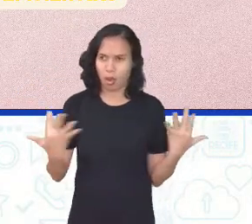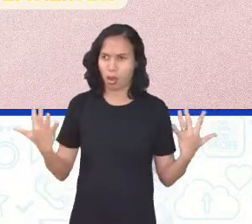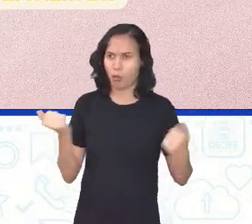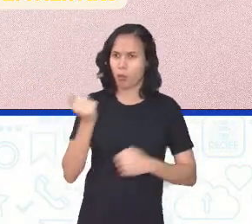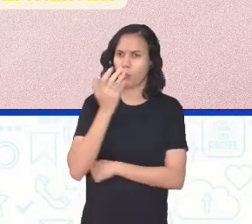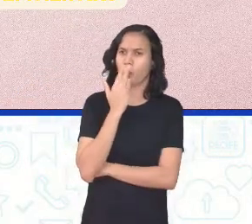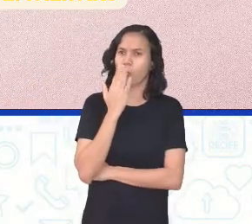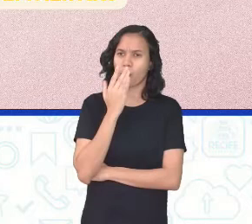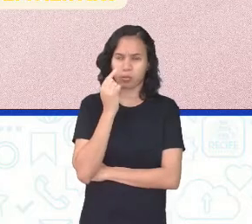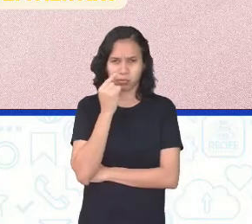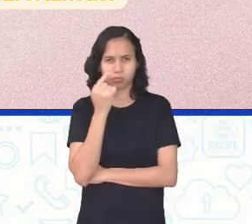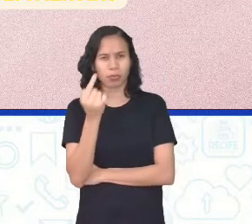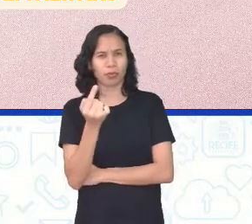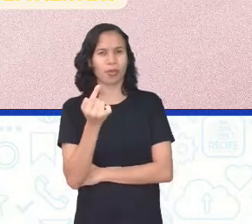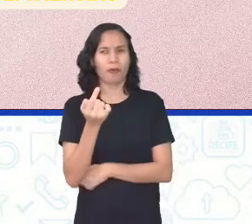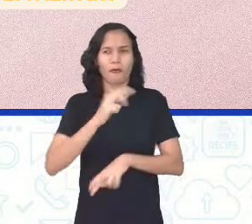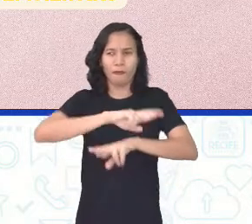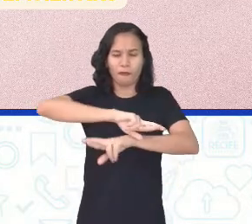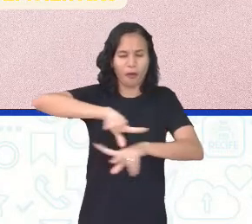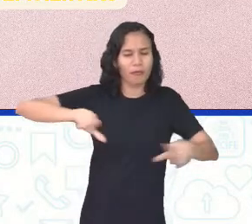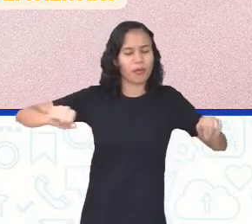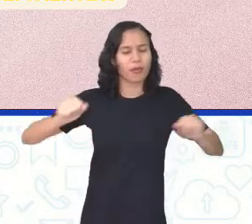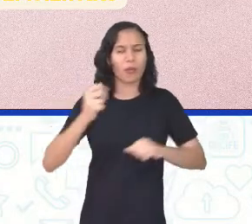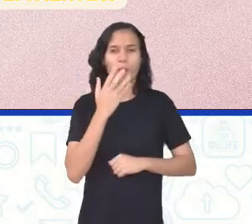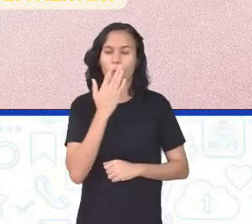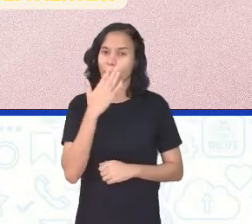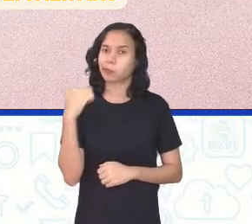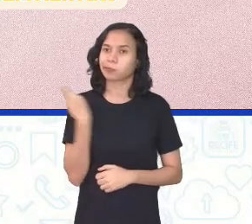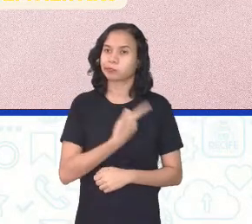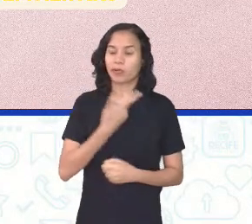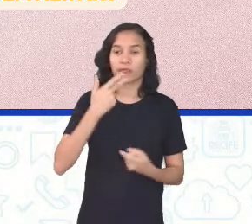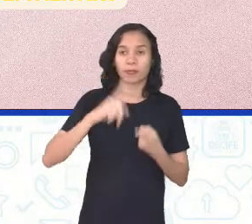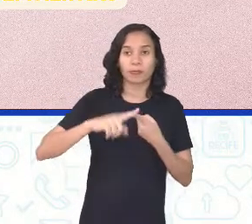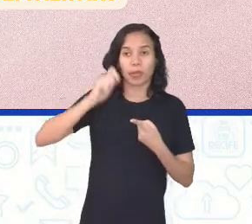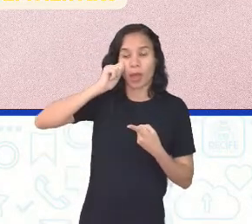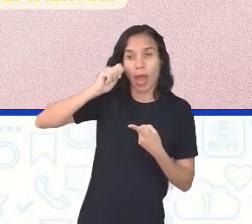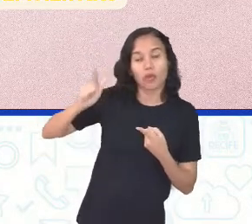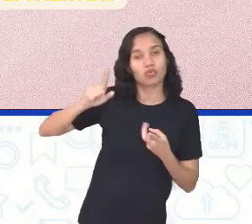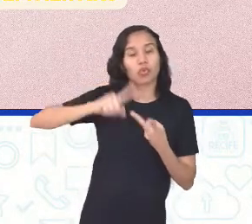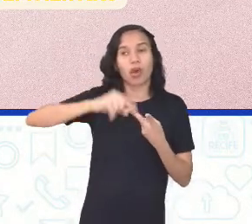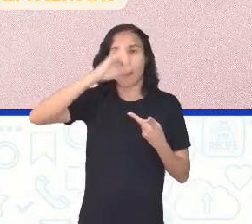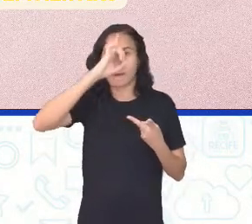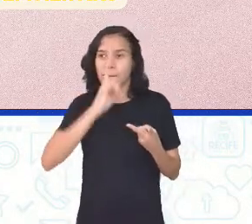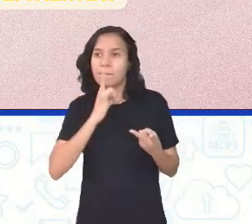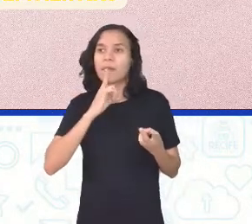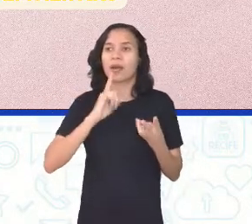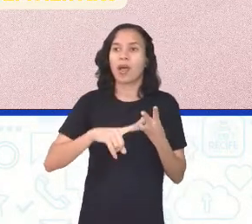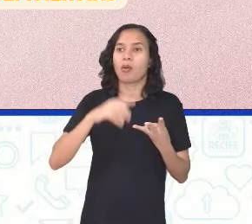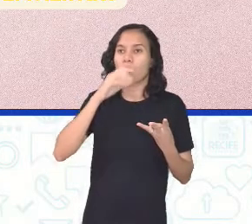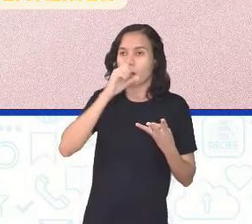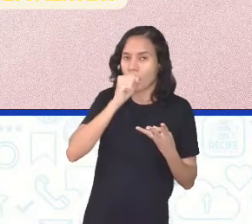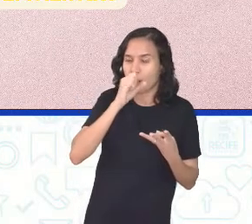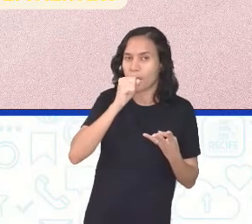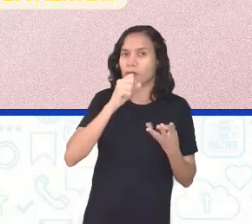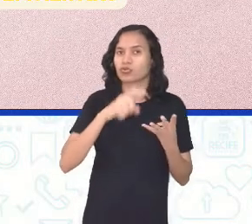não é verdade? Várias cores aí, a gente tem o azul, tem o amarelo, tem o